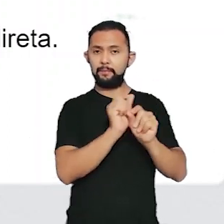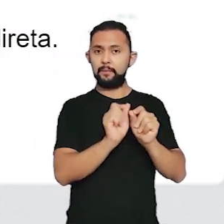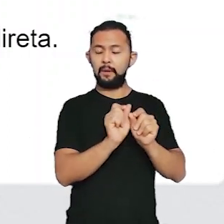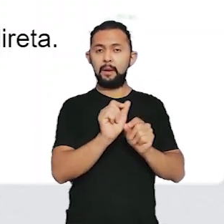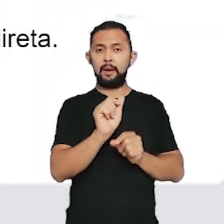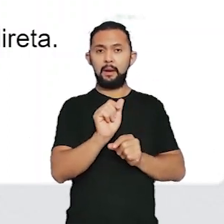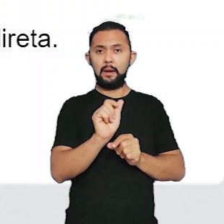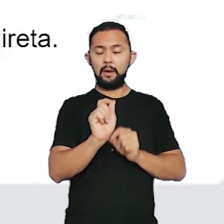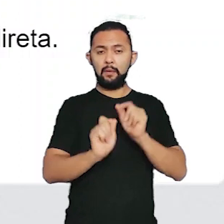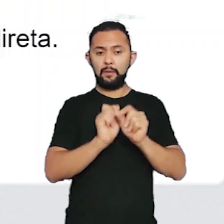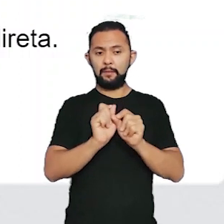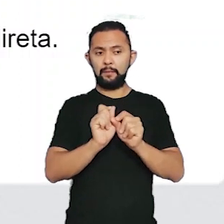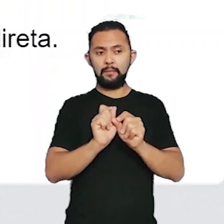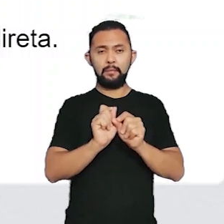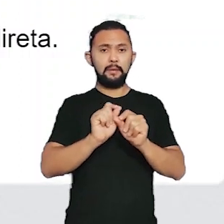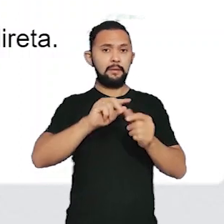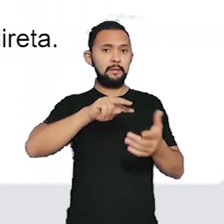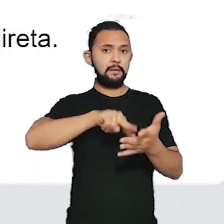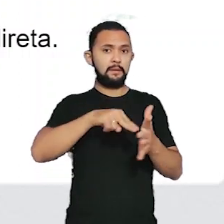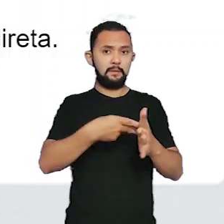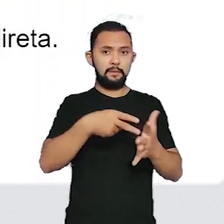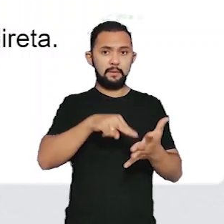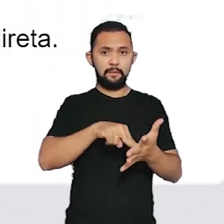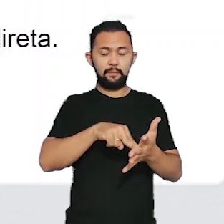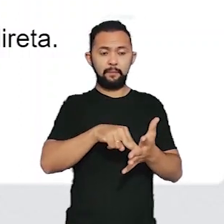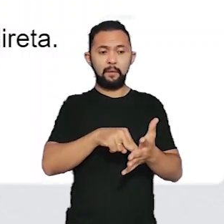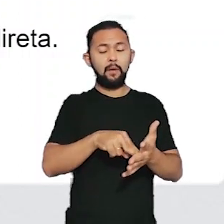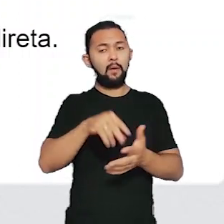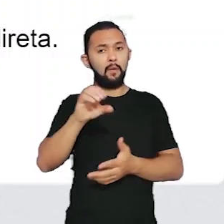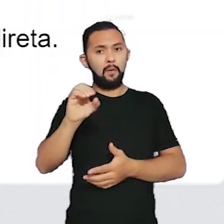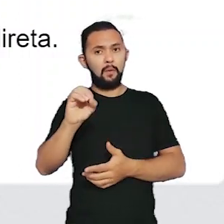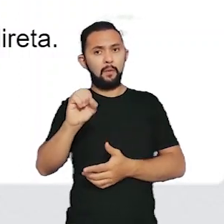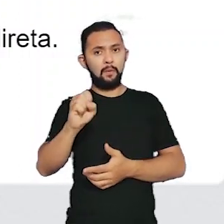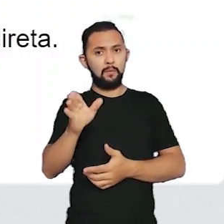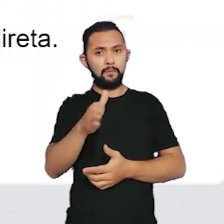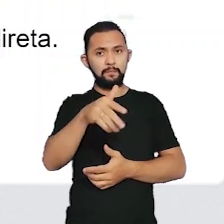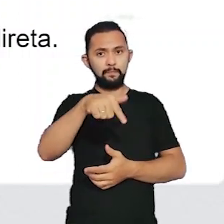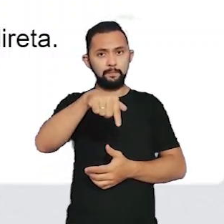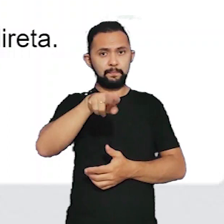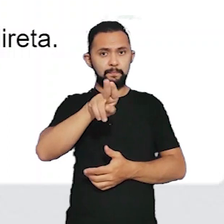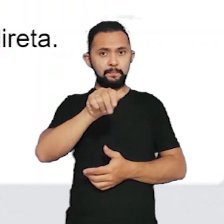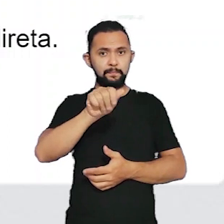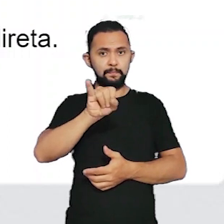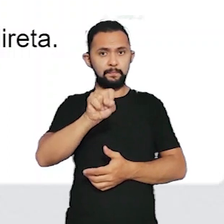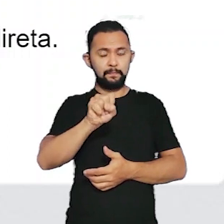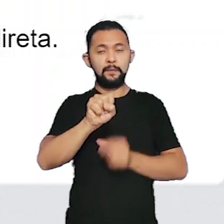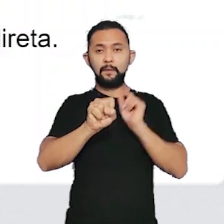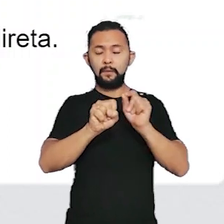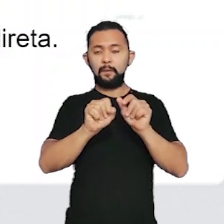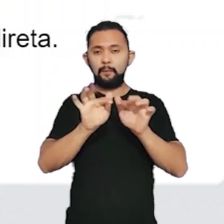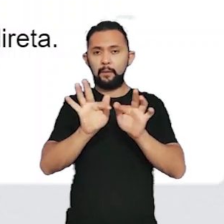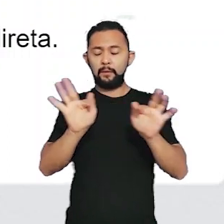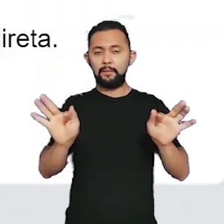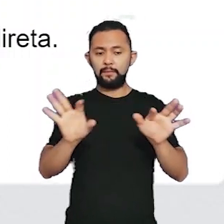alimentos que nunca havia provado. Então, eu posso dizer que é alimentos os quais nunca havia provado. Então, ali é uma